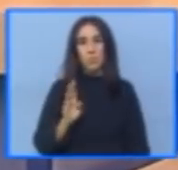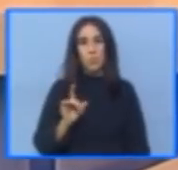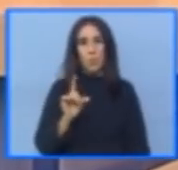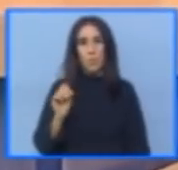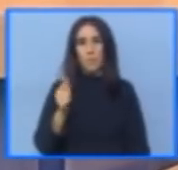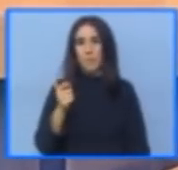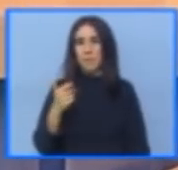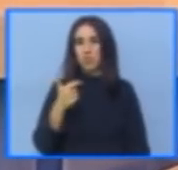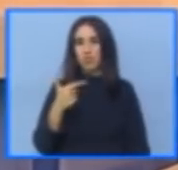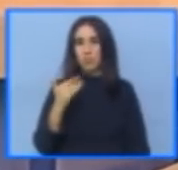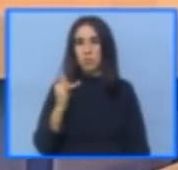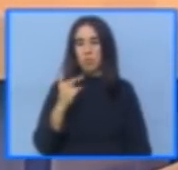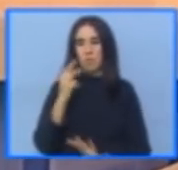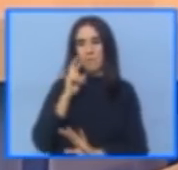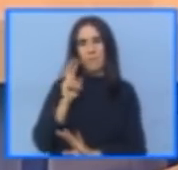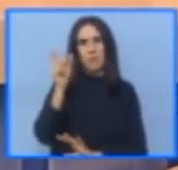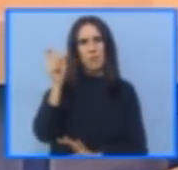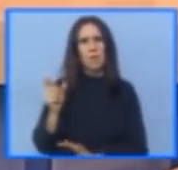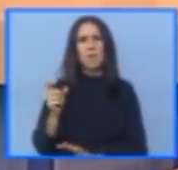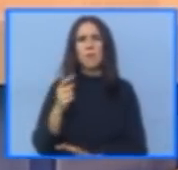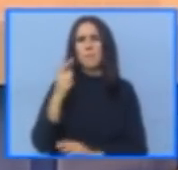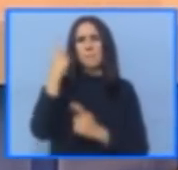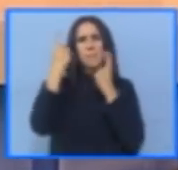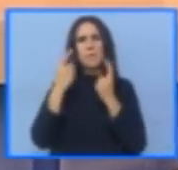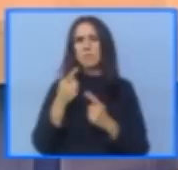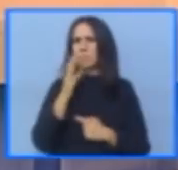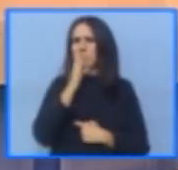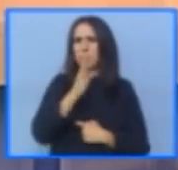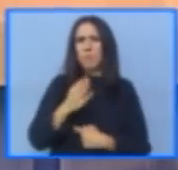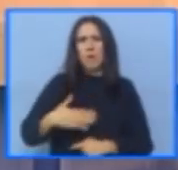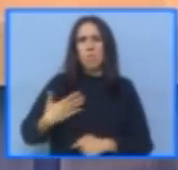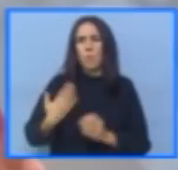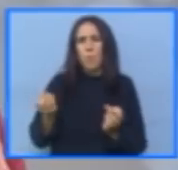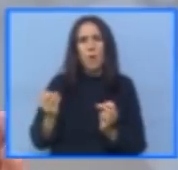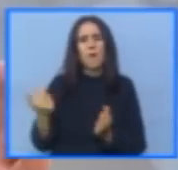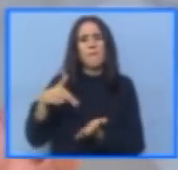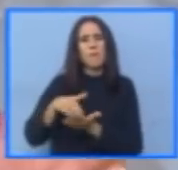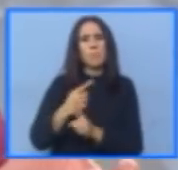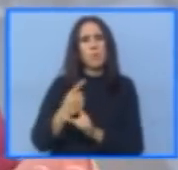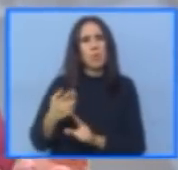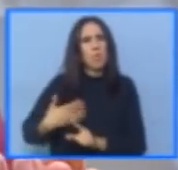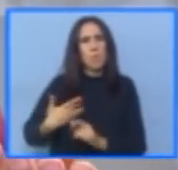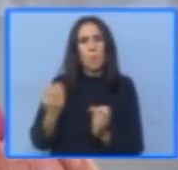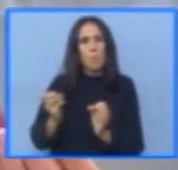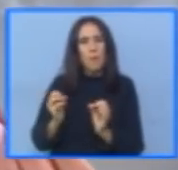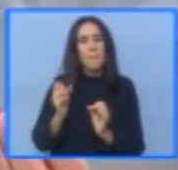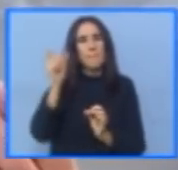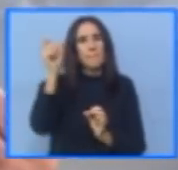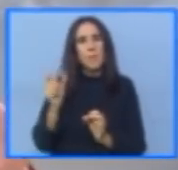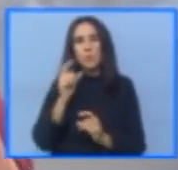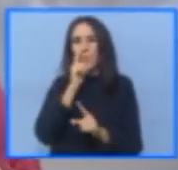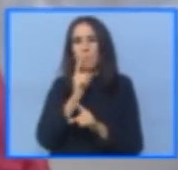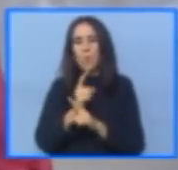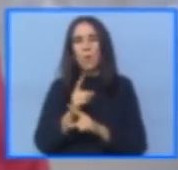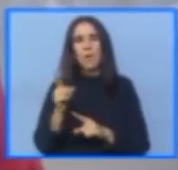que não teme dizer o que pensa, não teme dizer ao que vem, mas ao mesmo tempo não se